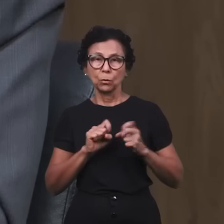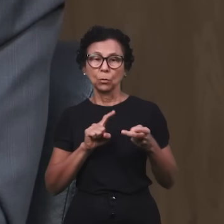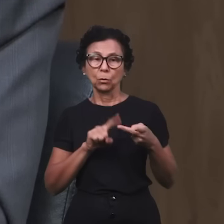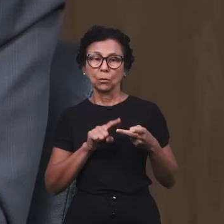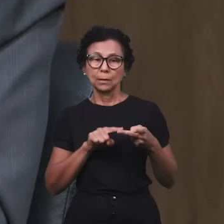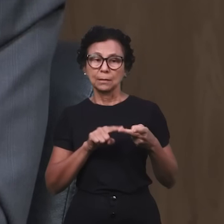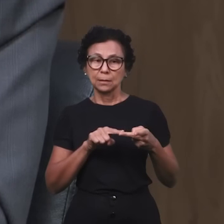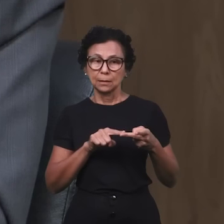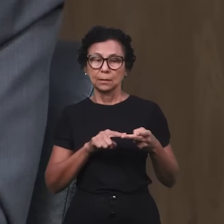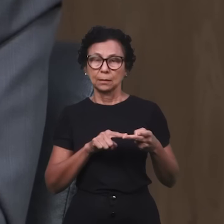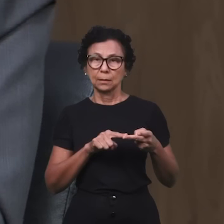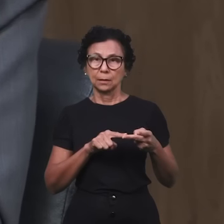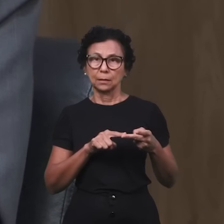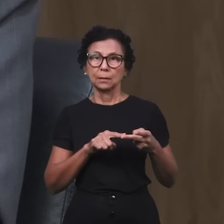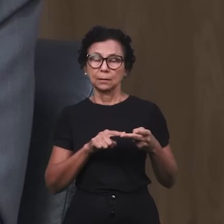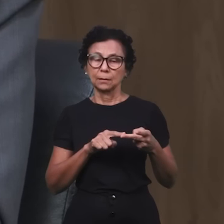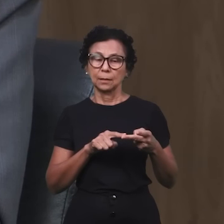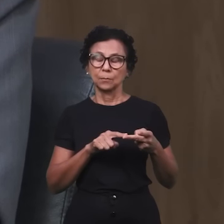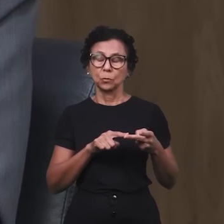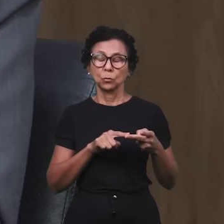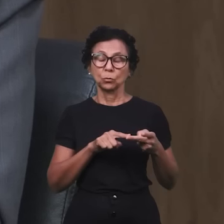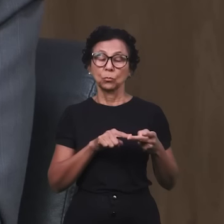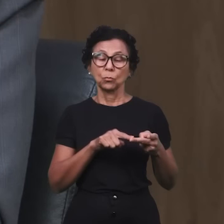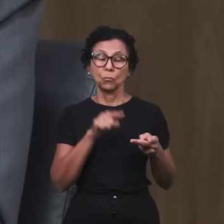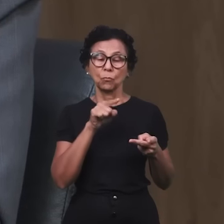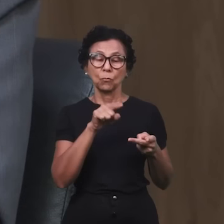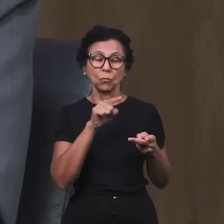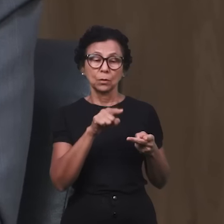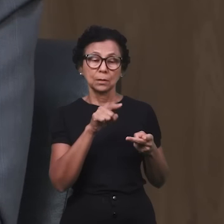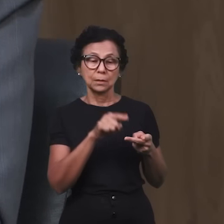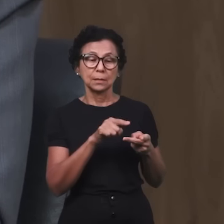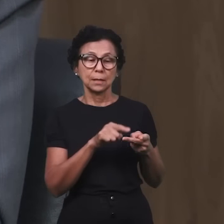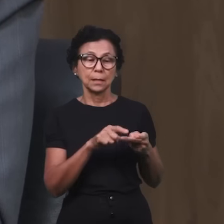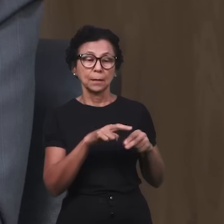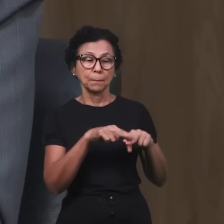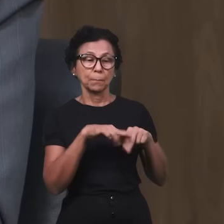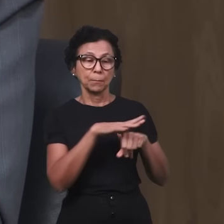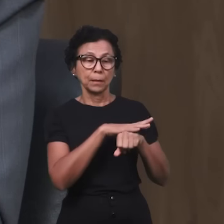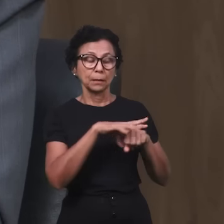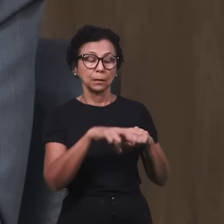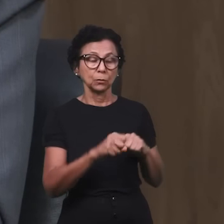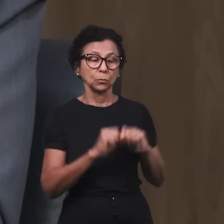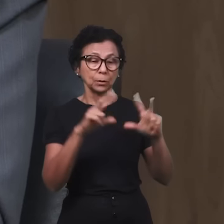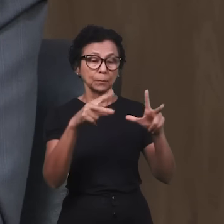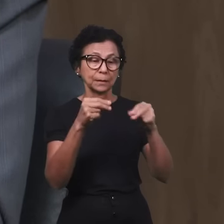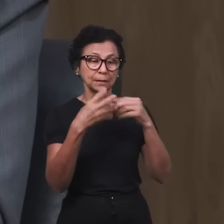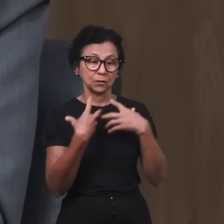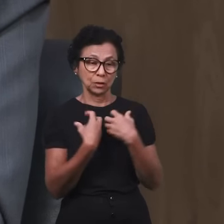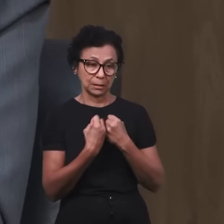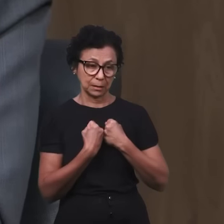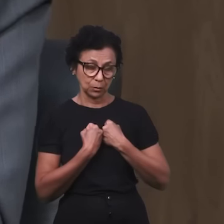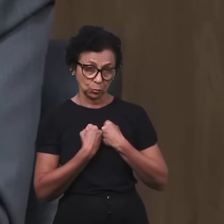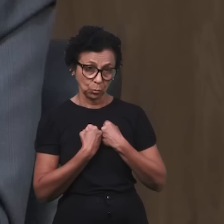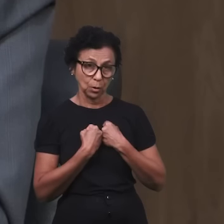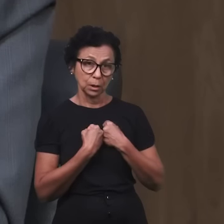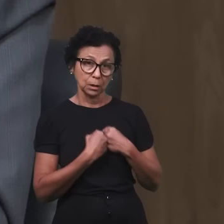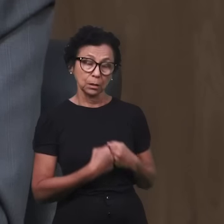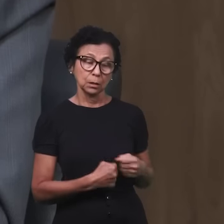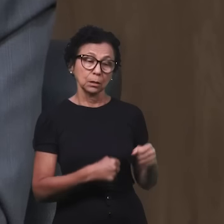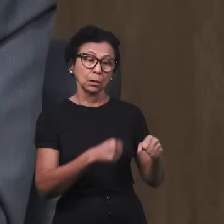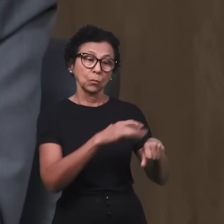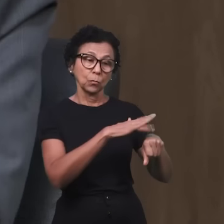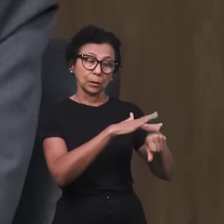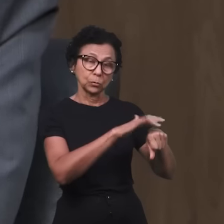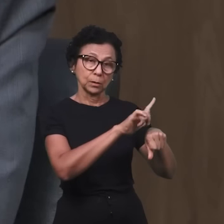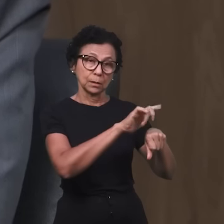quando você recebeu o presente pela cura que aconteceu nele, a lepra dele passou para